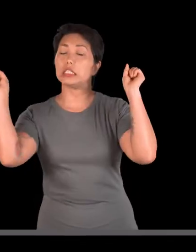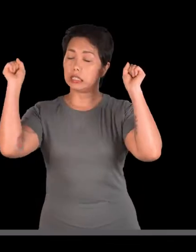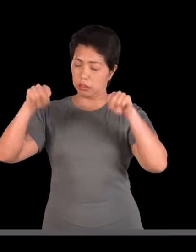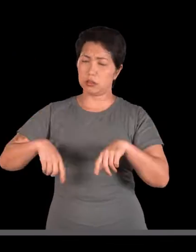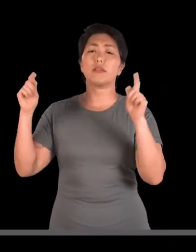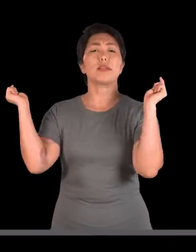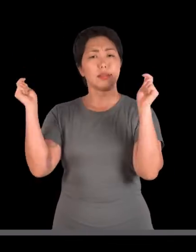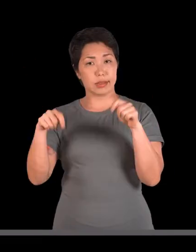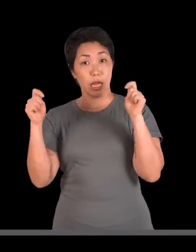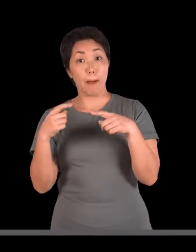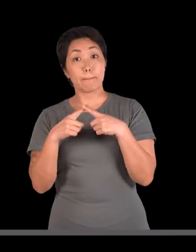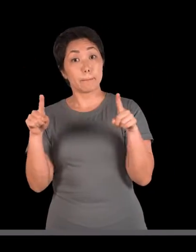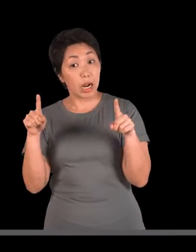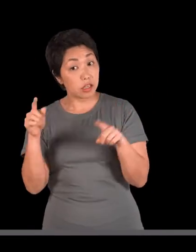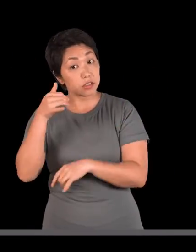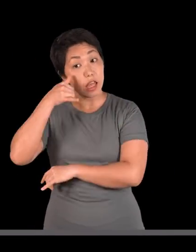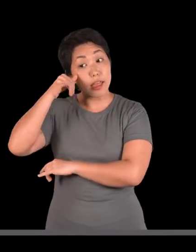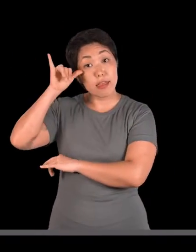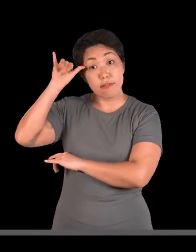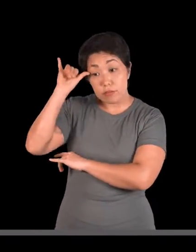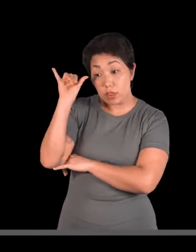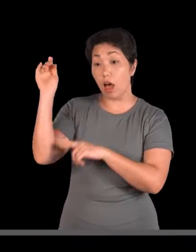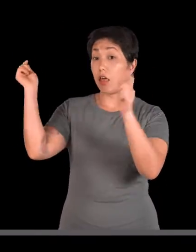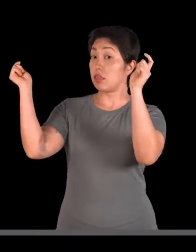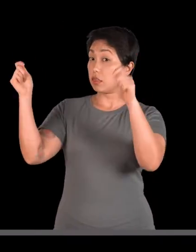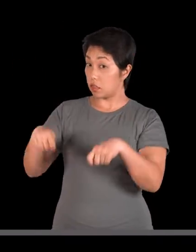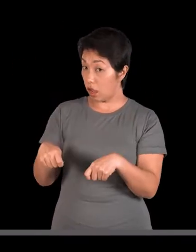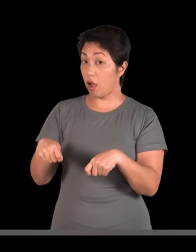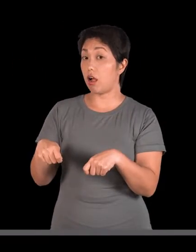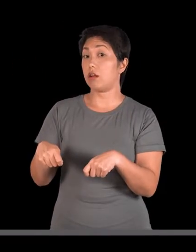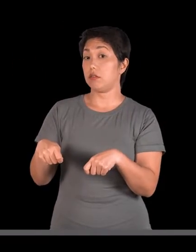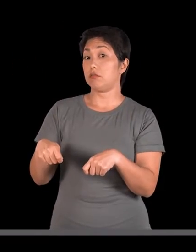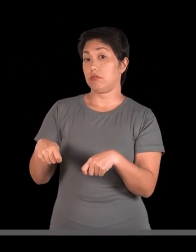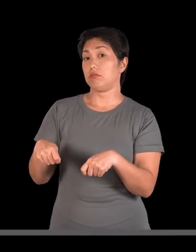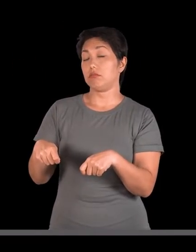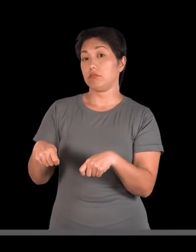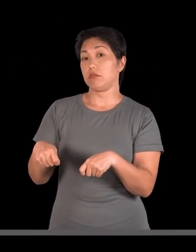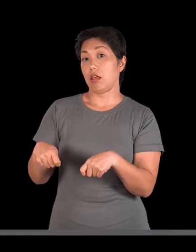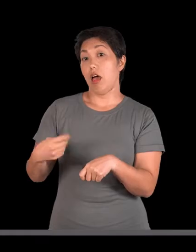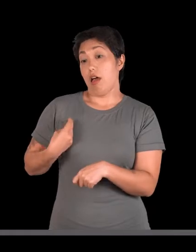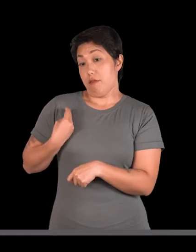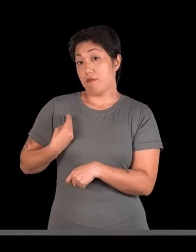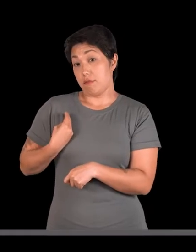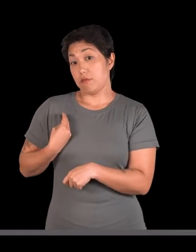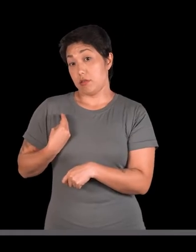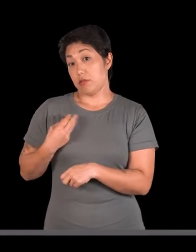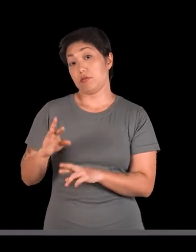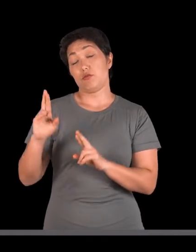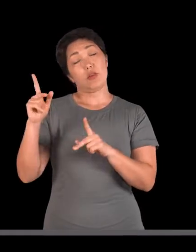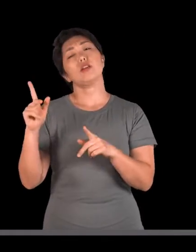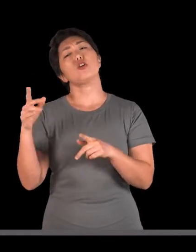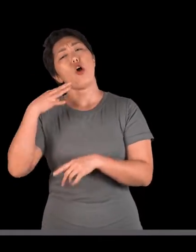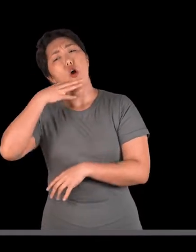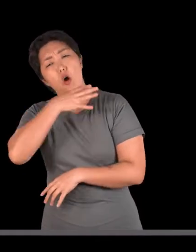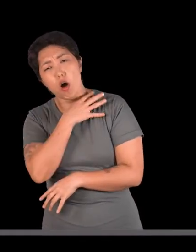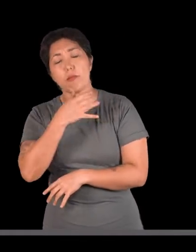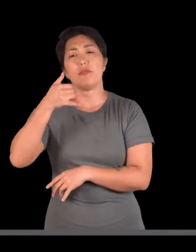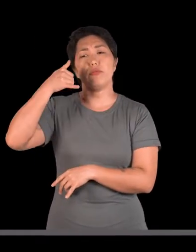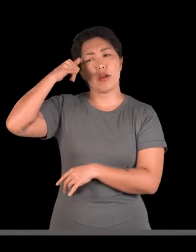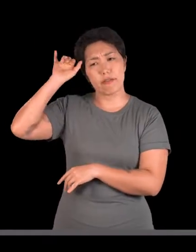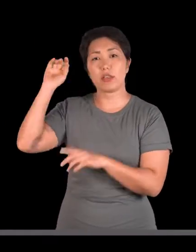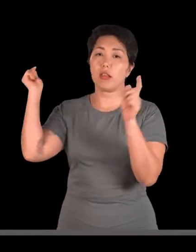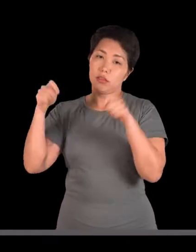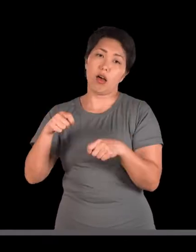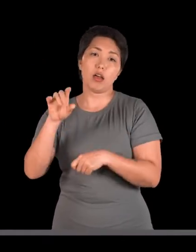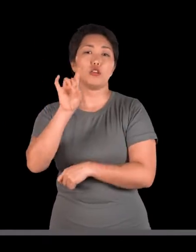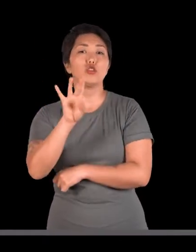HIV? Sim, é possível. Mas se você pode evitar passar por algo tão grandioso na sua vida, é claro que você vai evitar